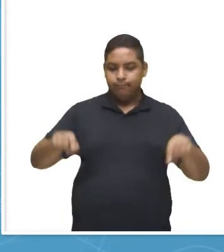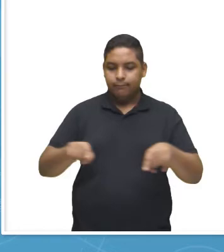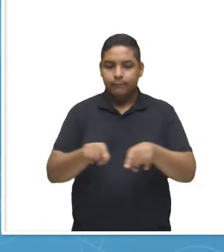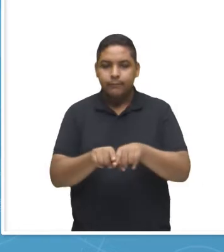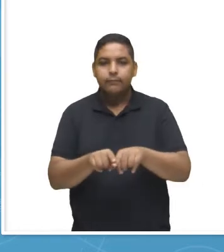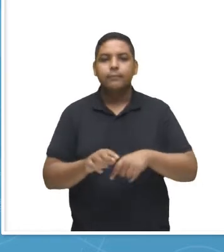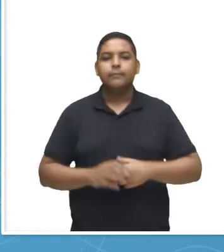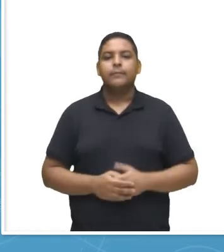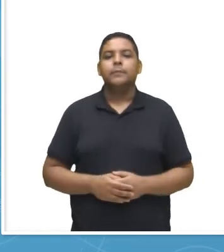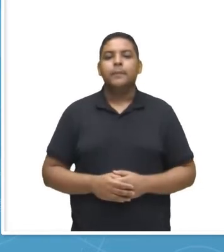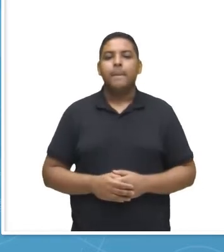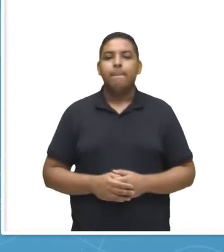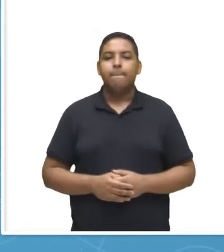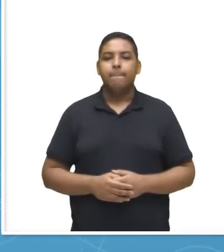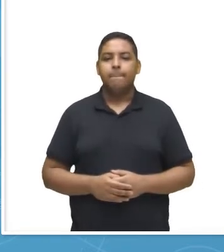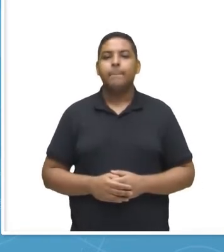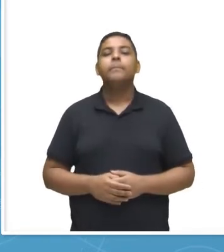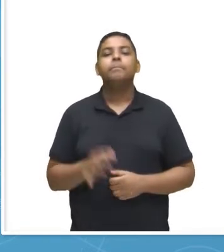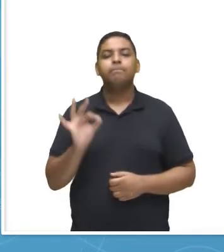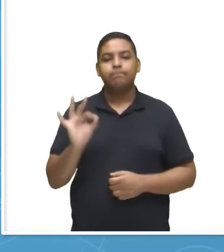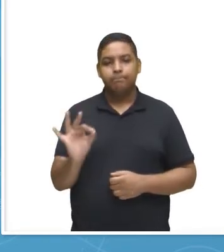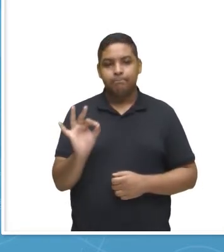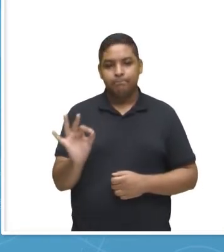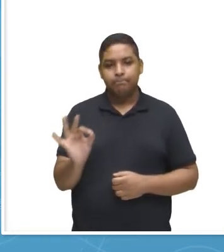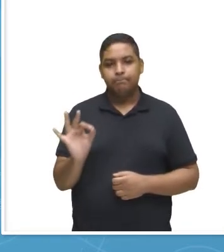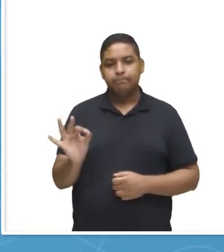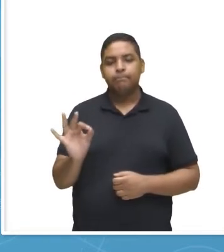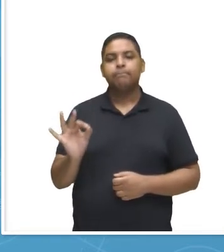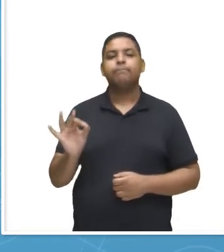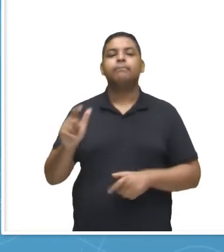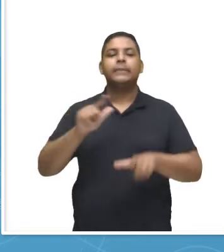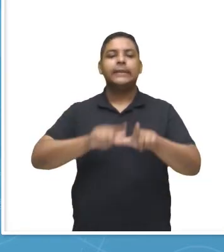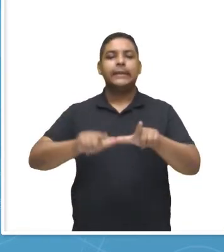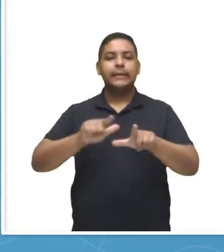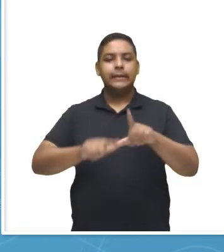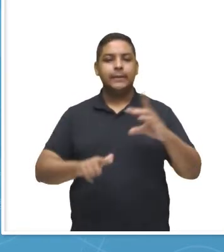localizações geográficas. Corretíssima aí, pessoal, que